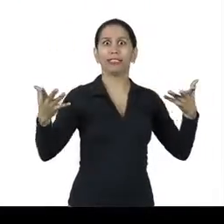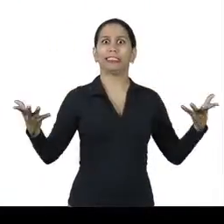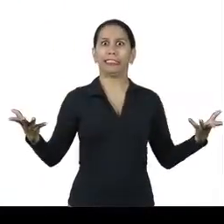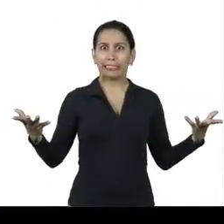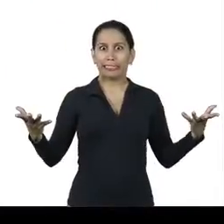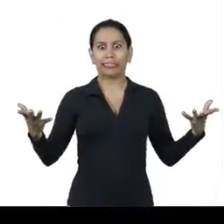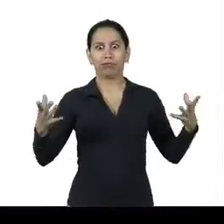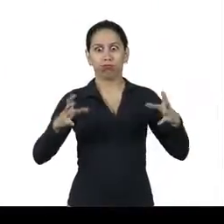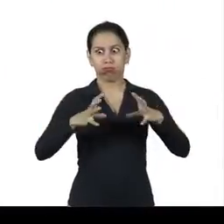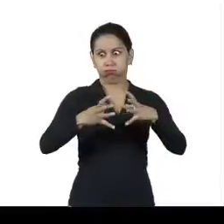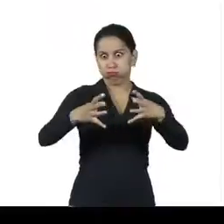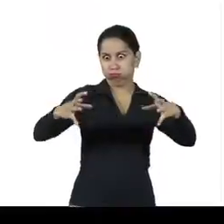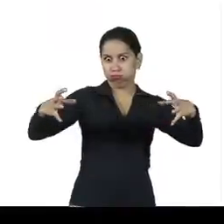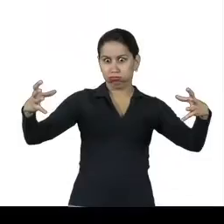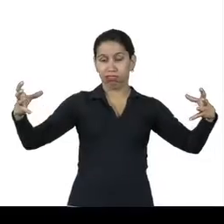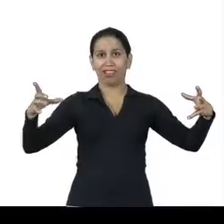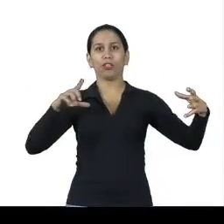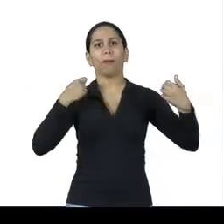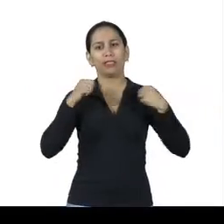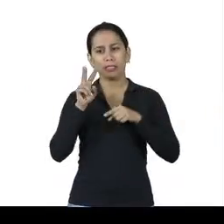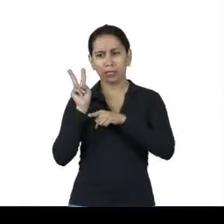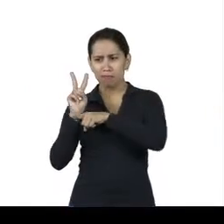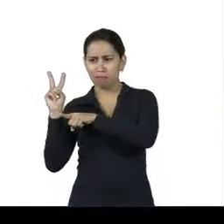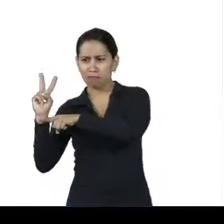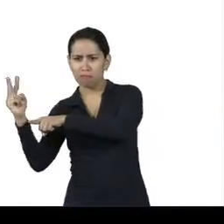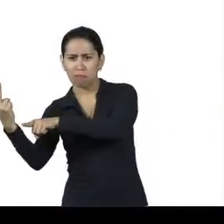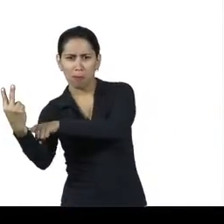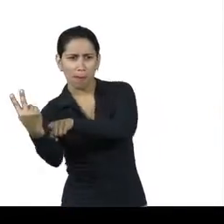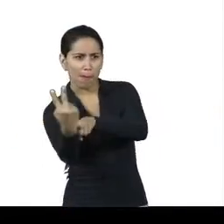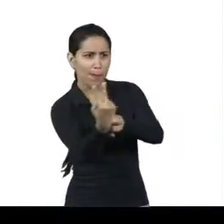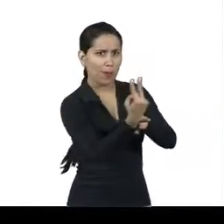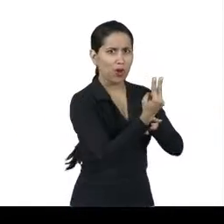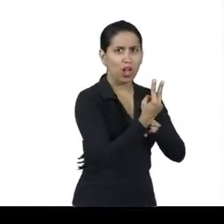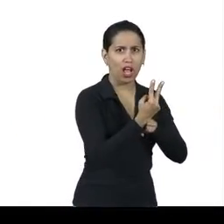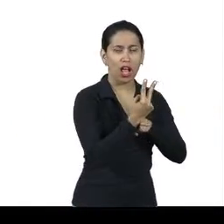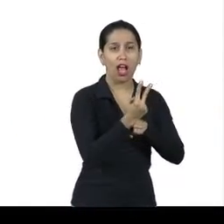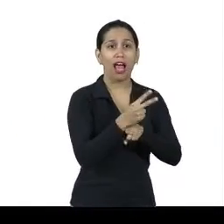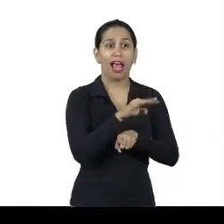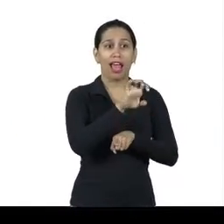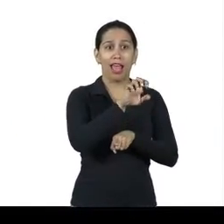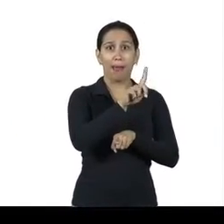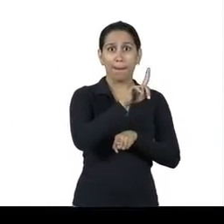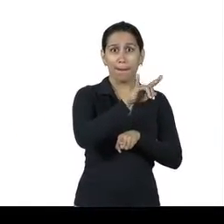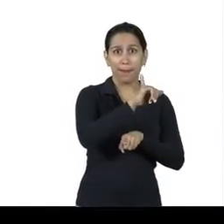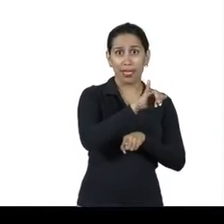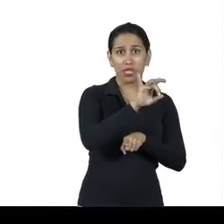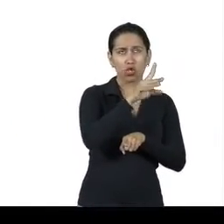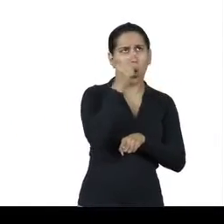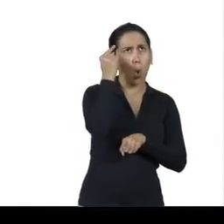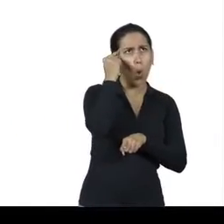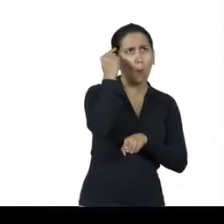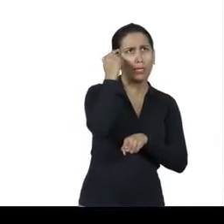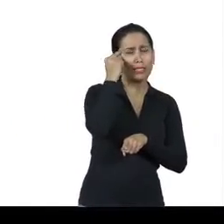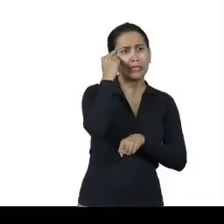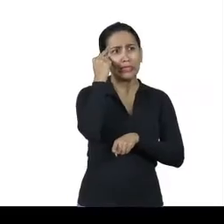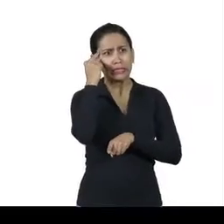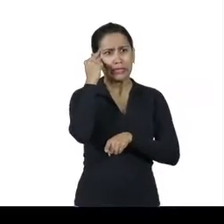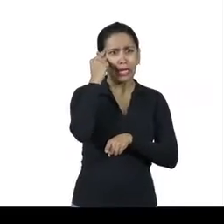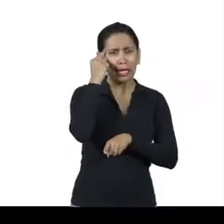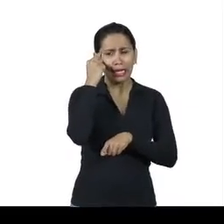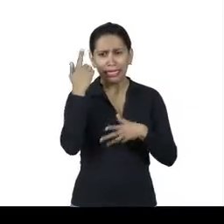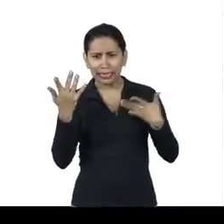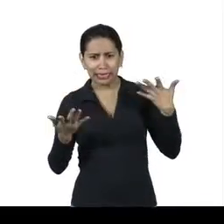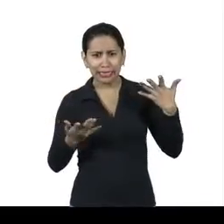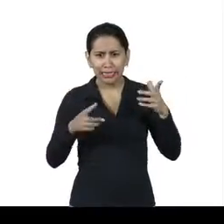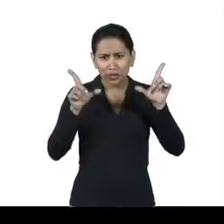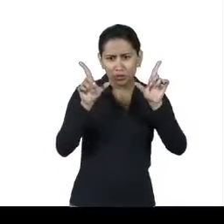que trabalham por aqui. Só se deve pensar em EPI quando não for possível proteger, neutralizar, eliminar